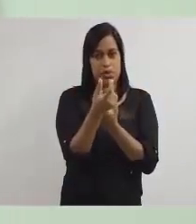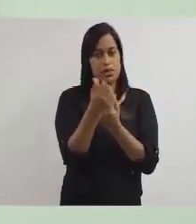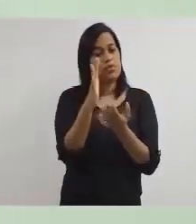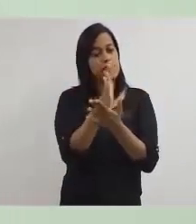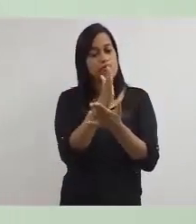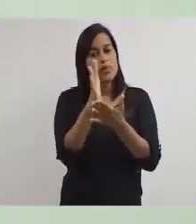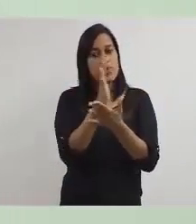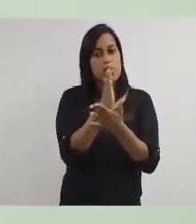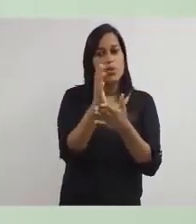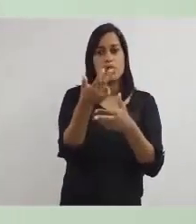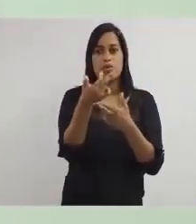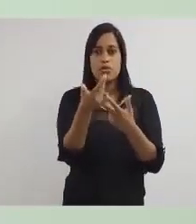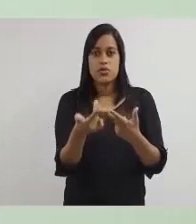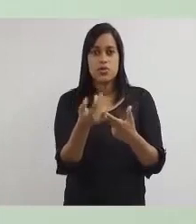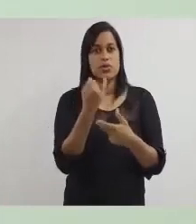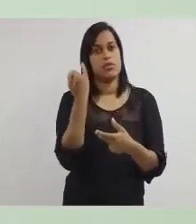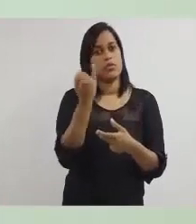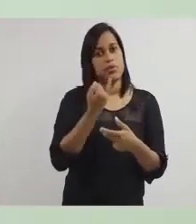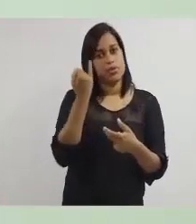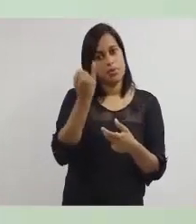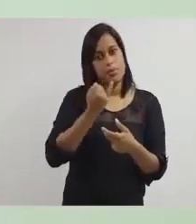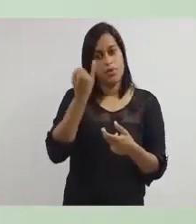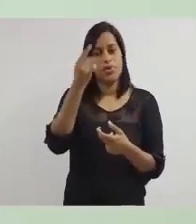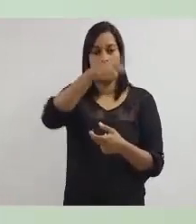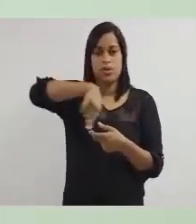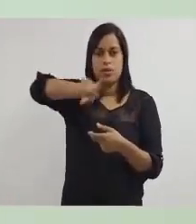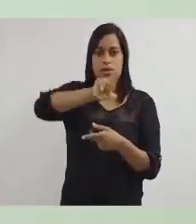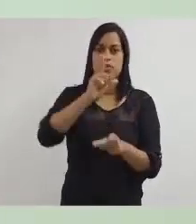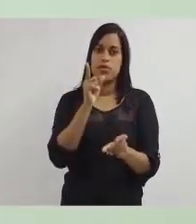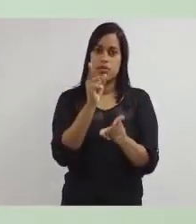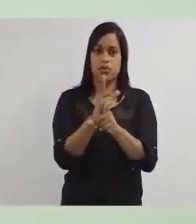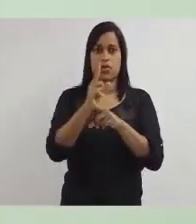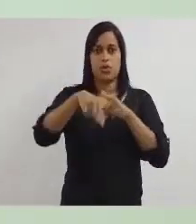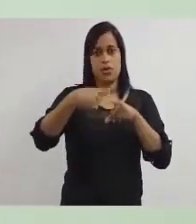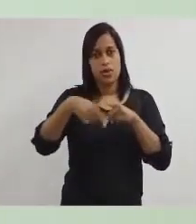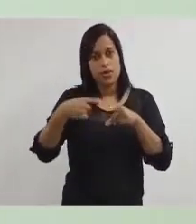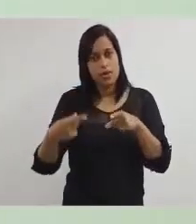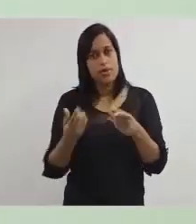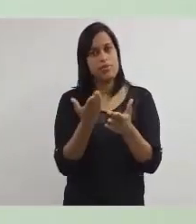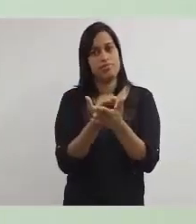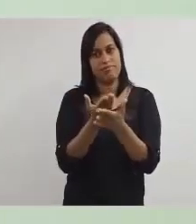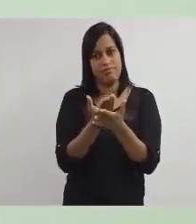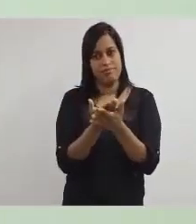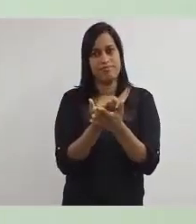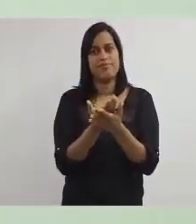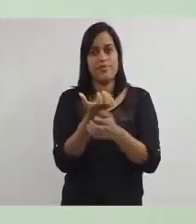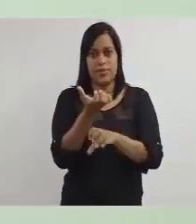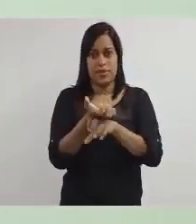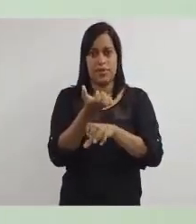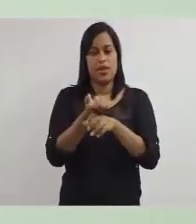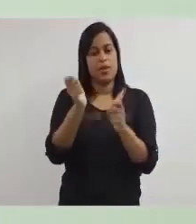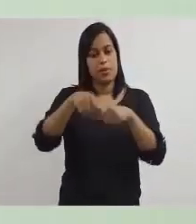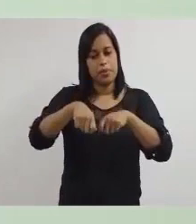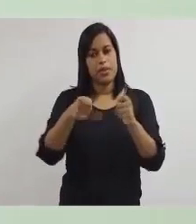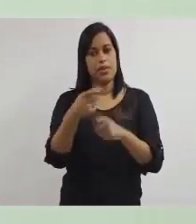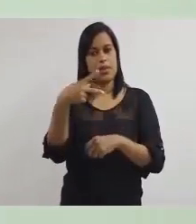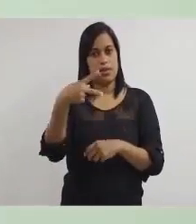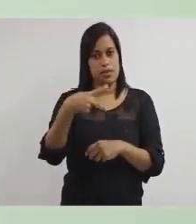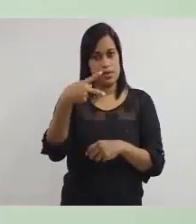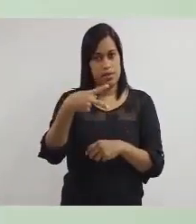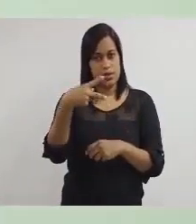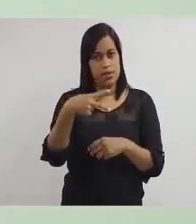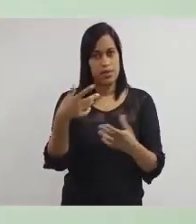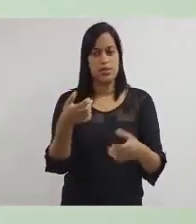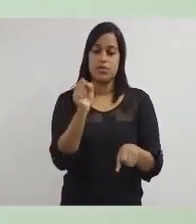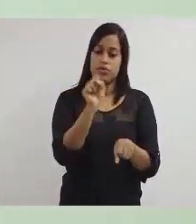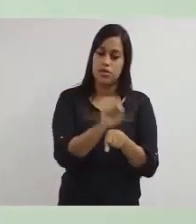algumas considerações mais iniciais que vocês vão encontrar no material de vocês lá na competência número 2. A gente vai dando